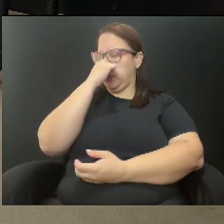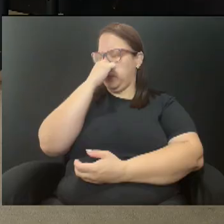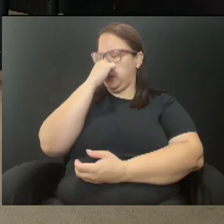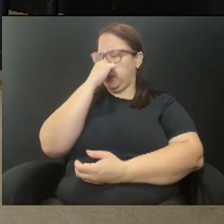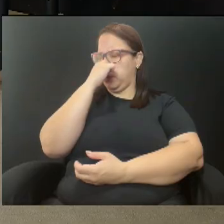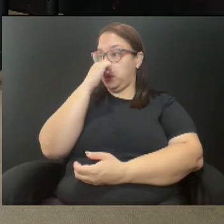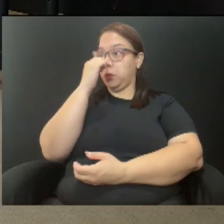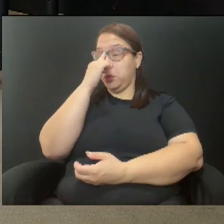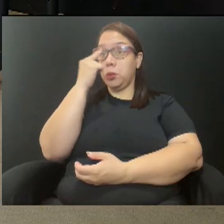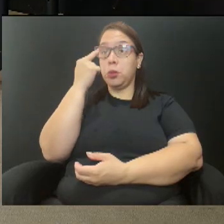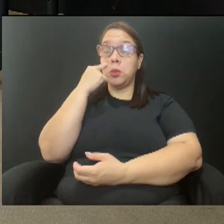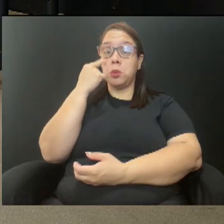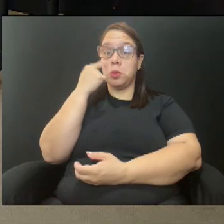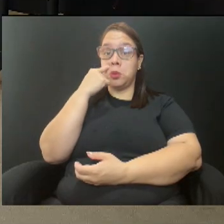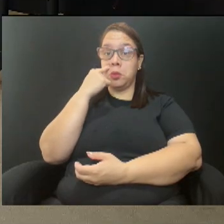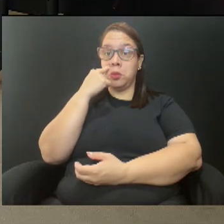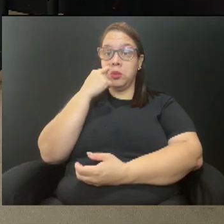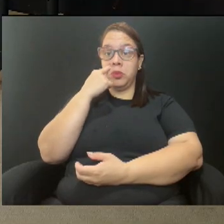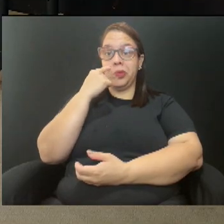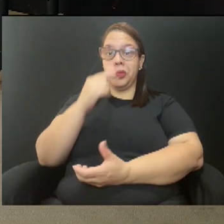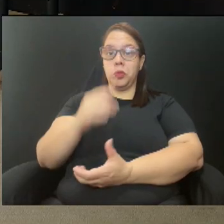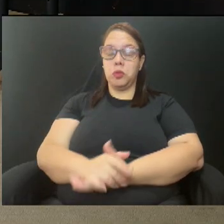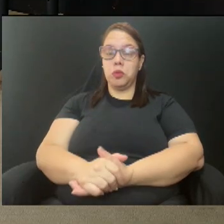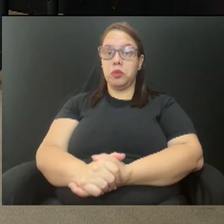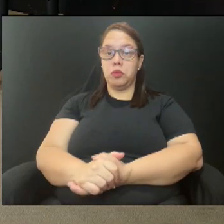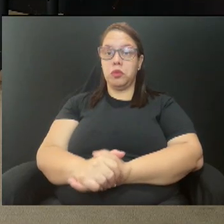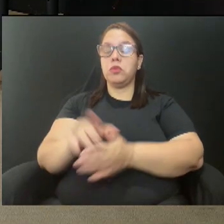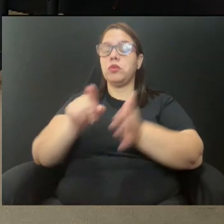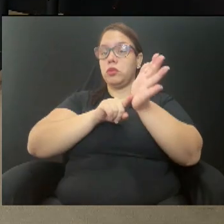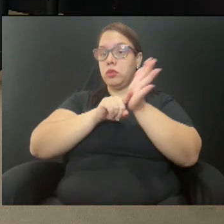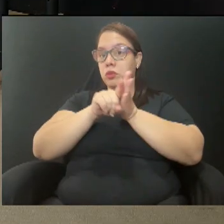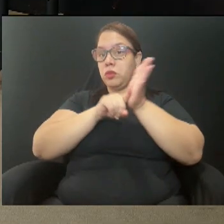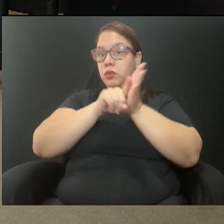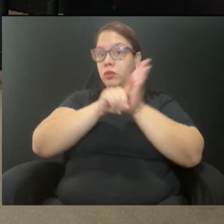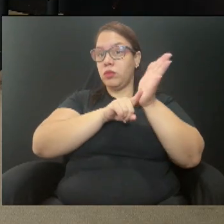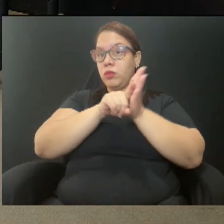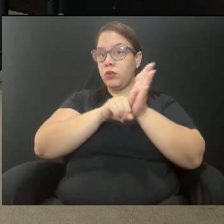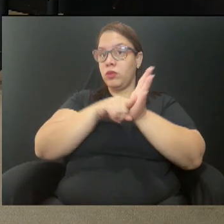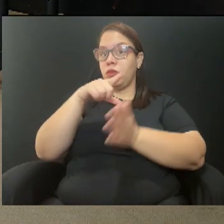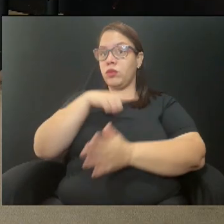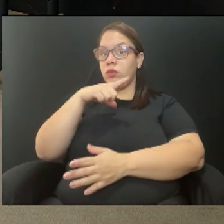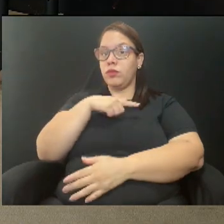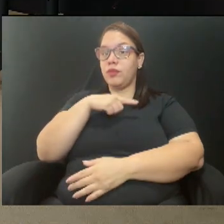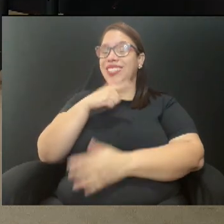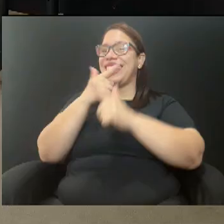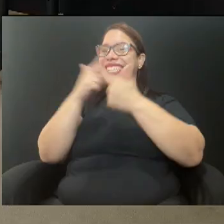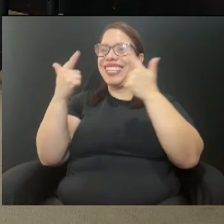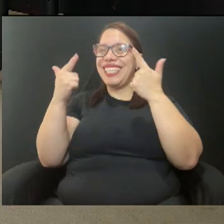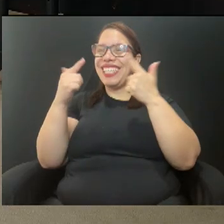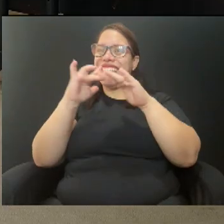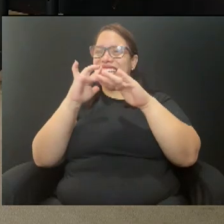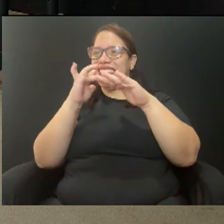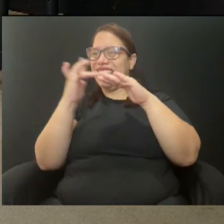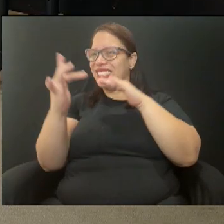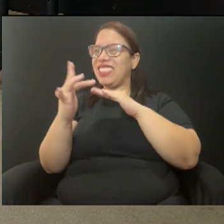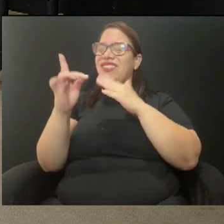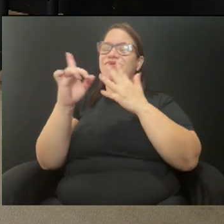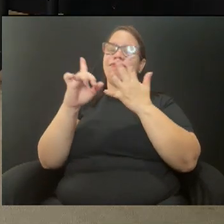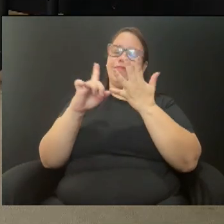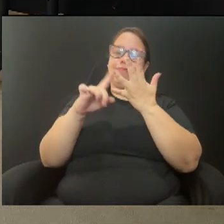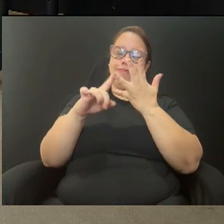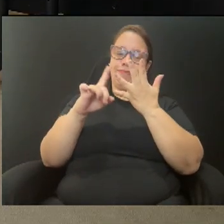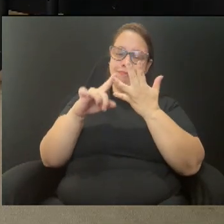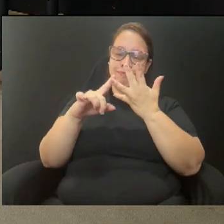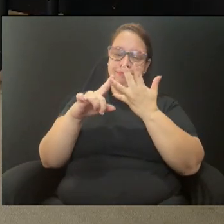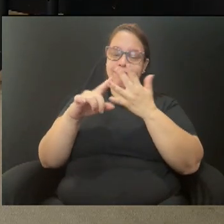aqui algumas pesquisas, Perfeito. a gente tem meme em rede social, Temos. a gente tem inclusive podcasts